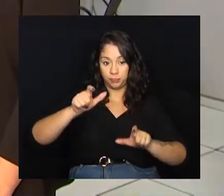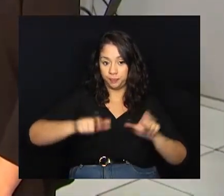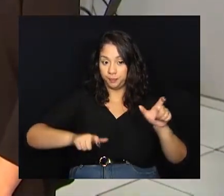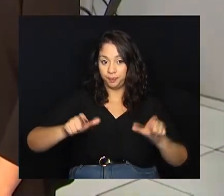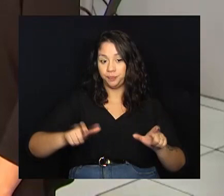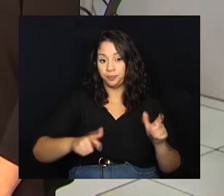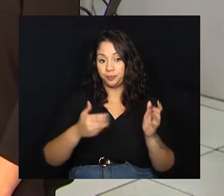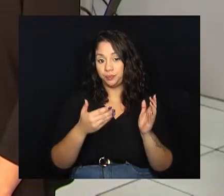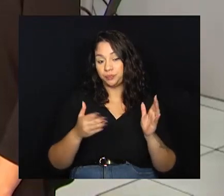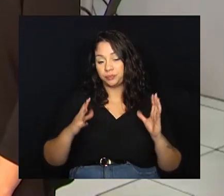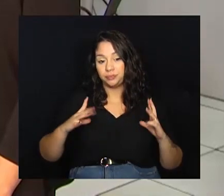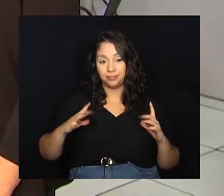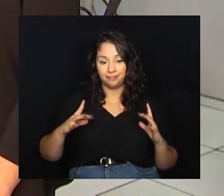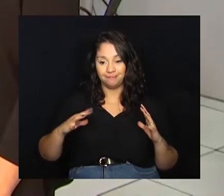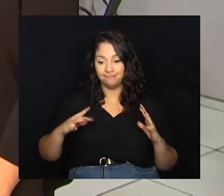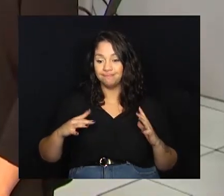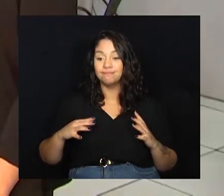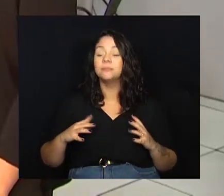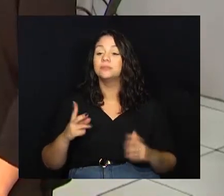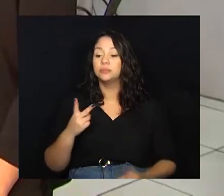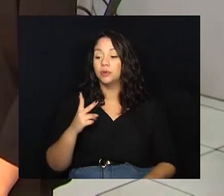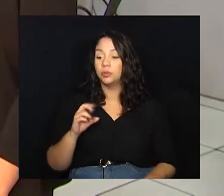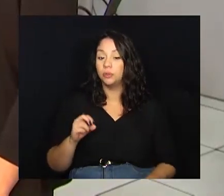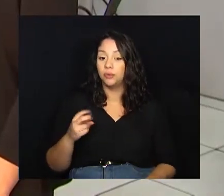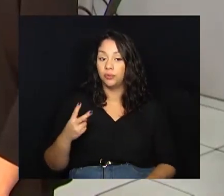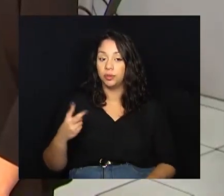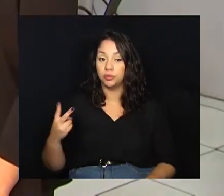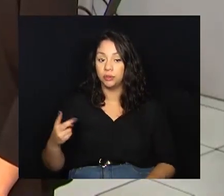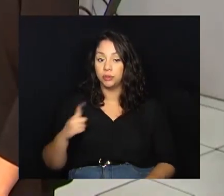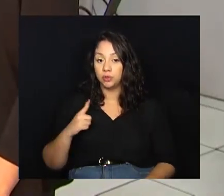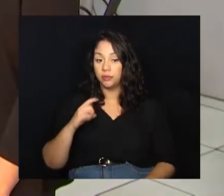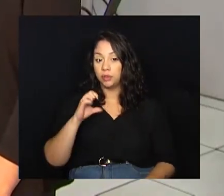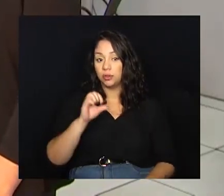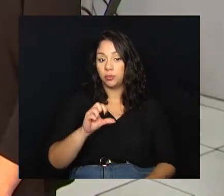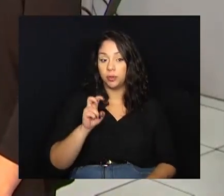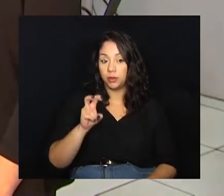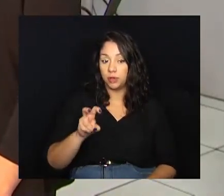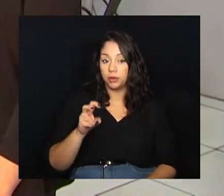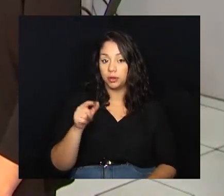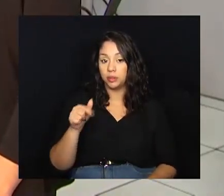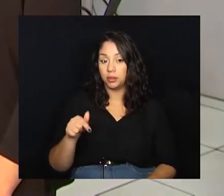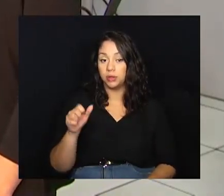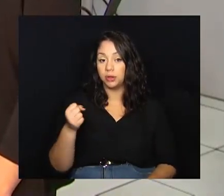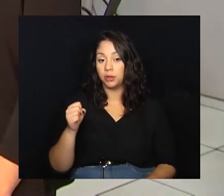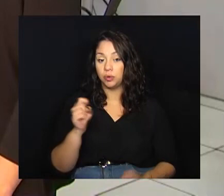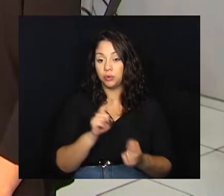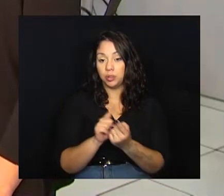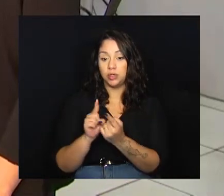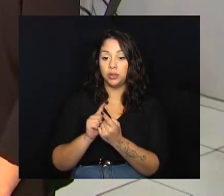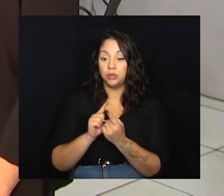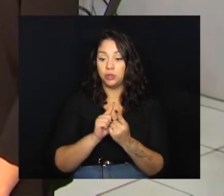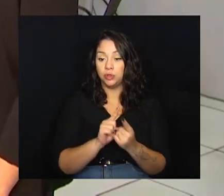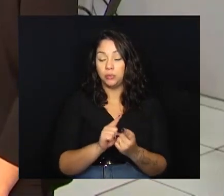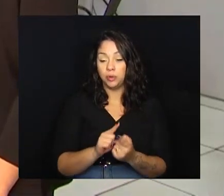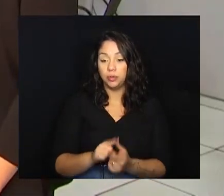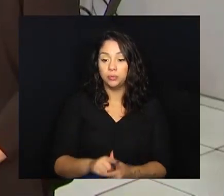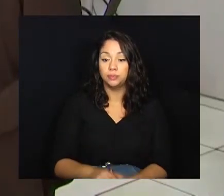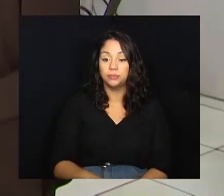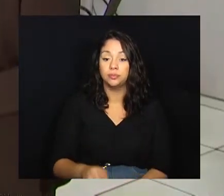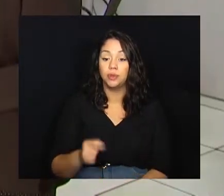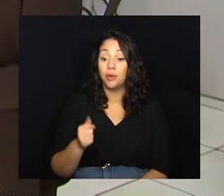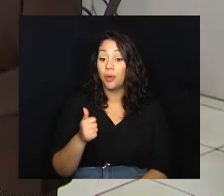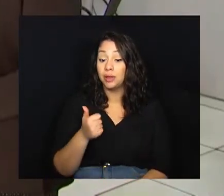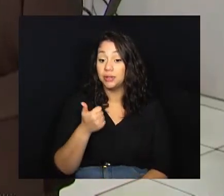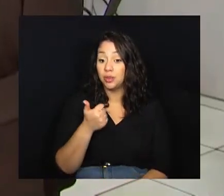desempregadas em 2022 total de 9.578 atendimentos contra quase